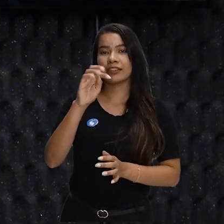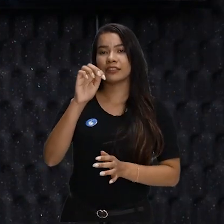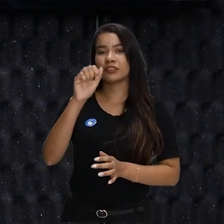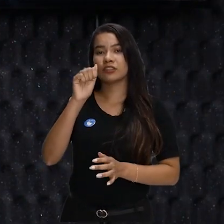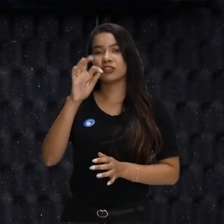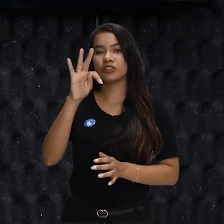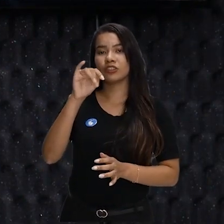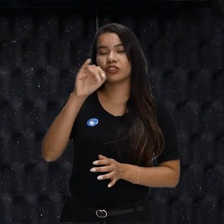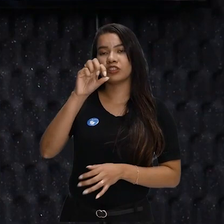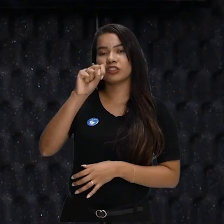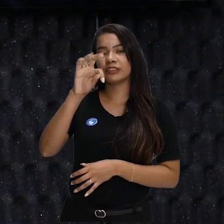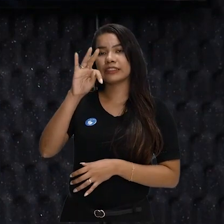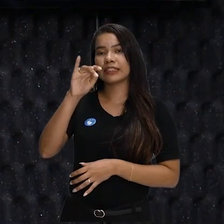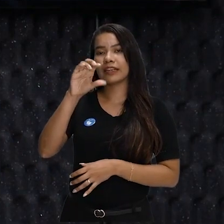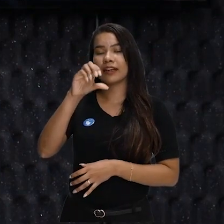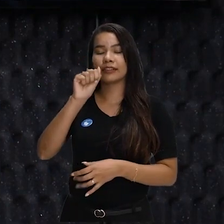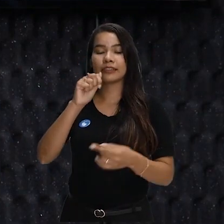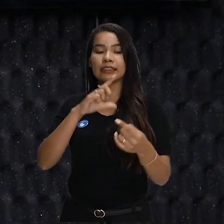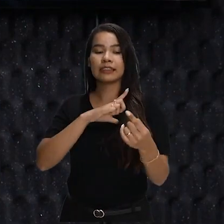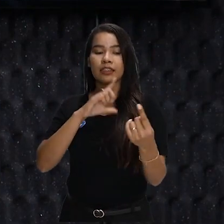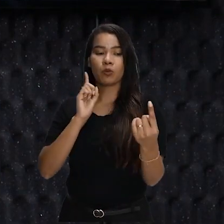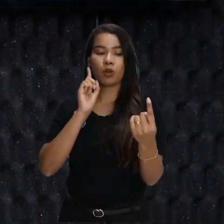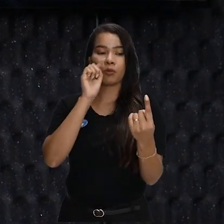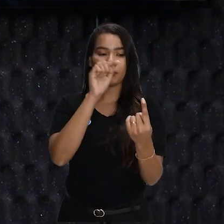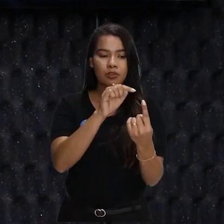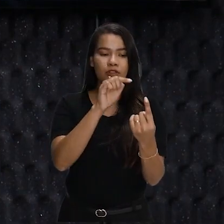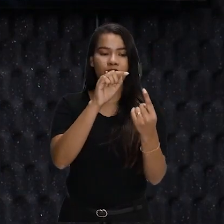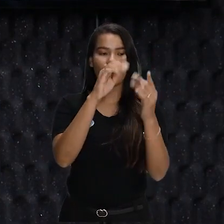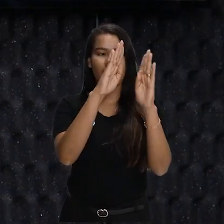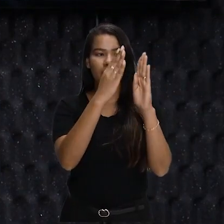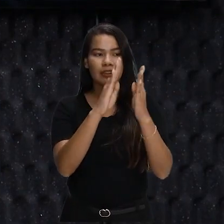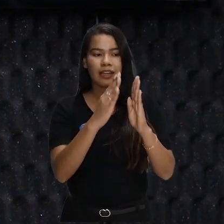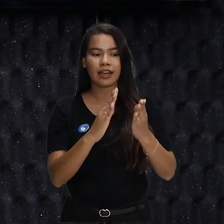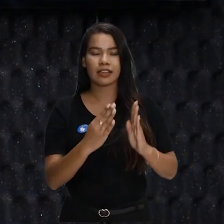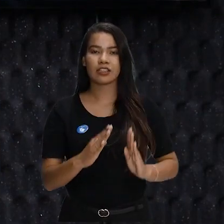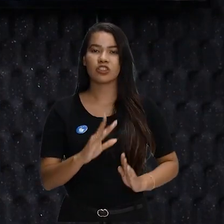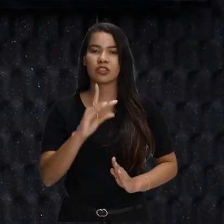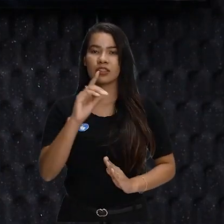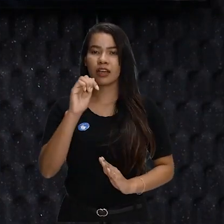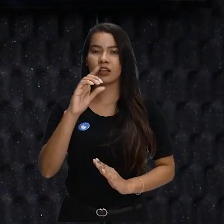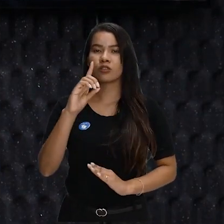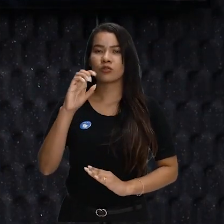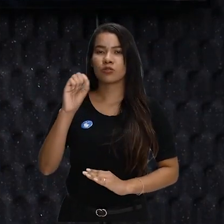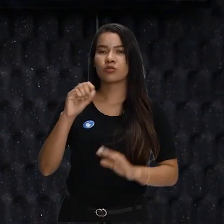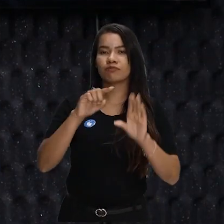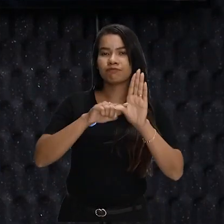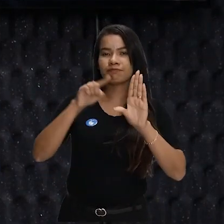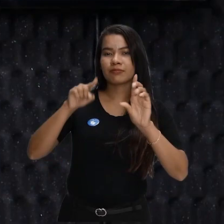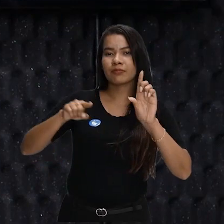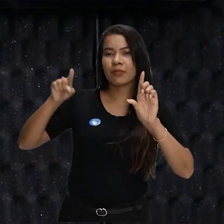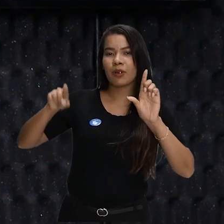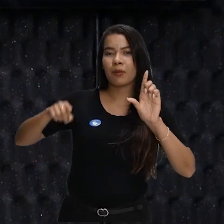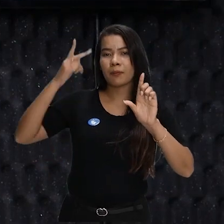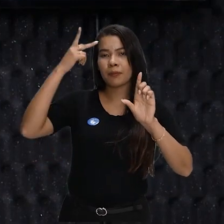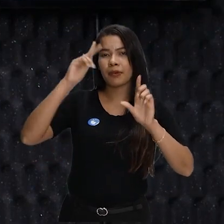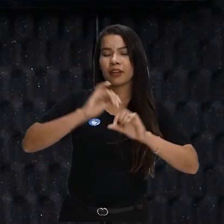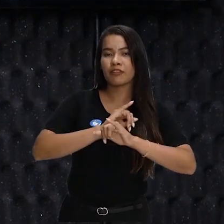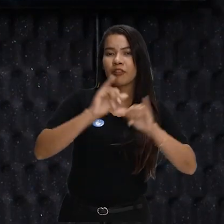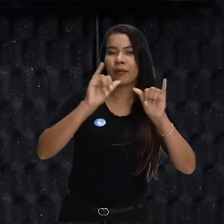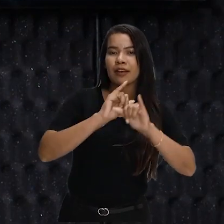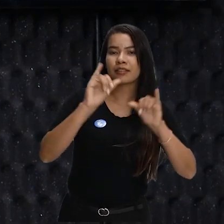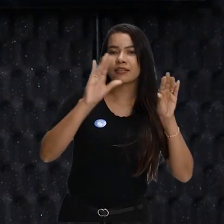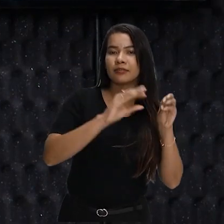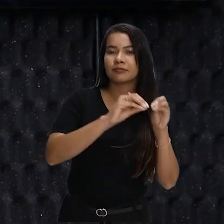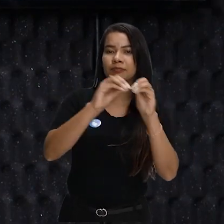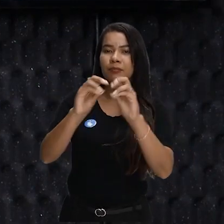dados, né, para que você possa dar as informações através de dados numéricos, né? Então a gente